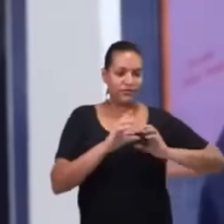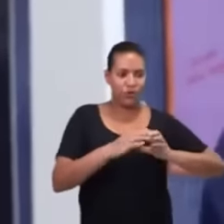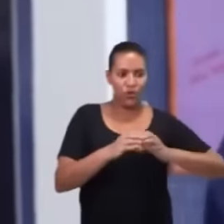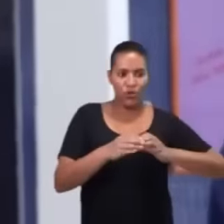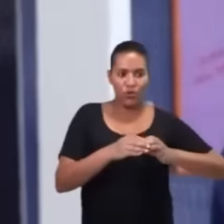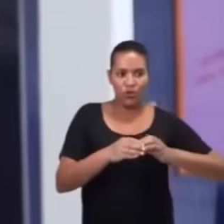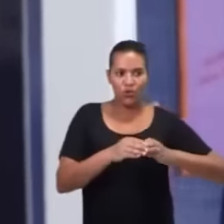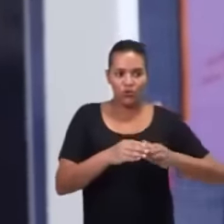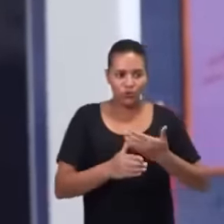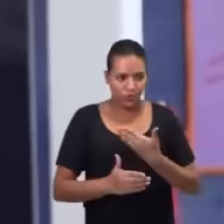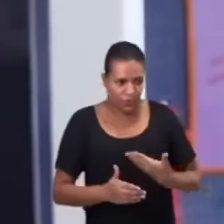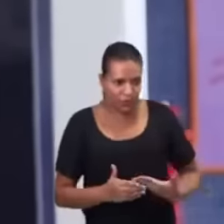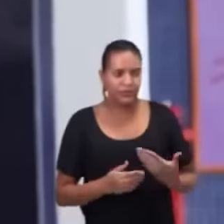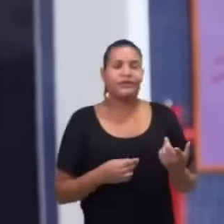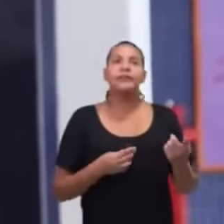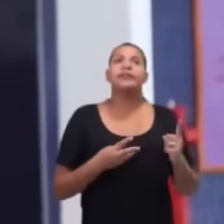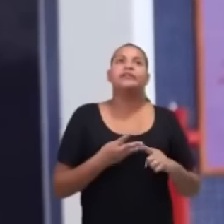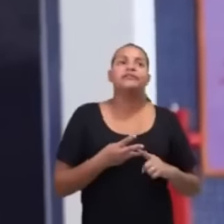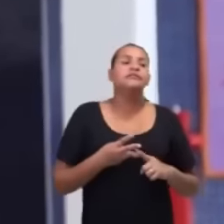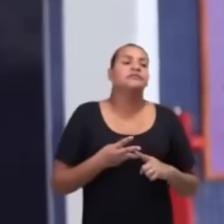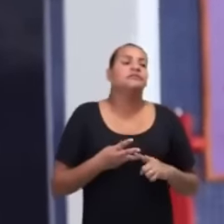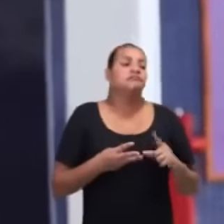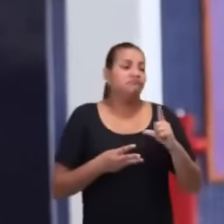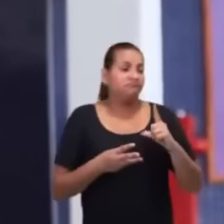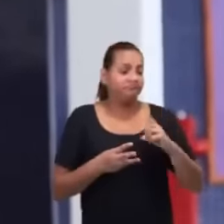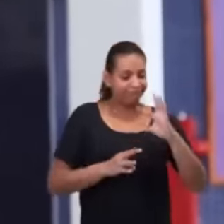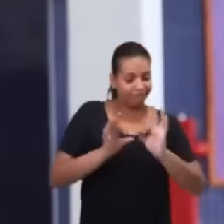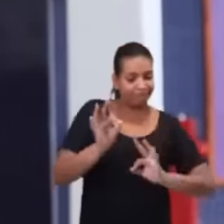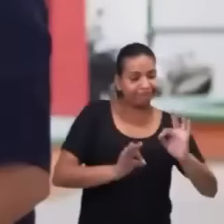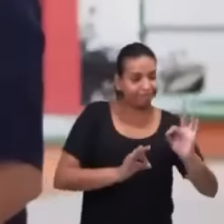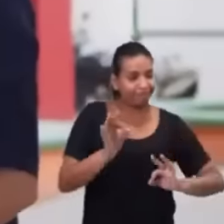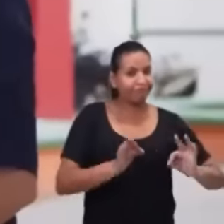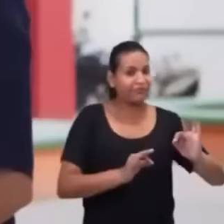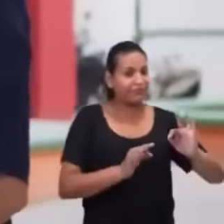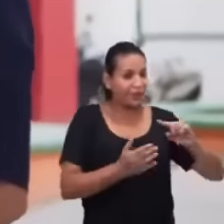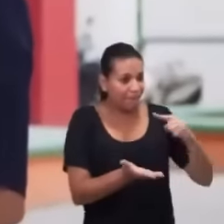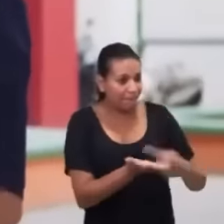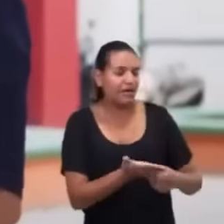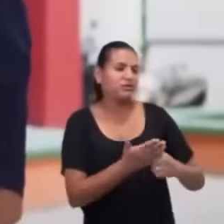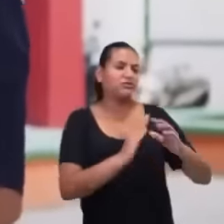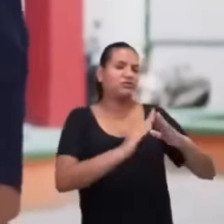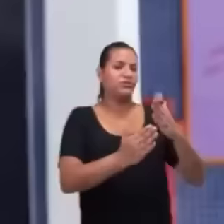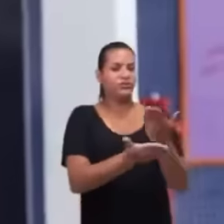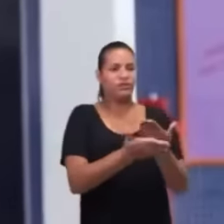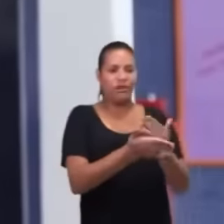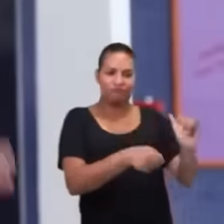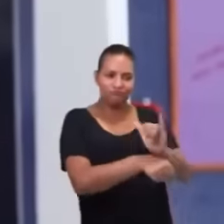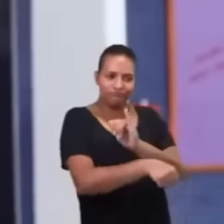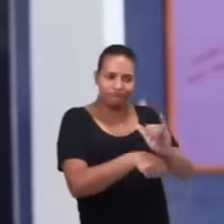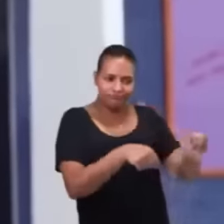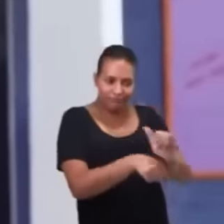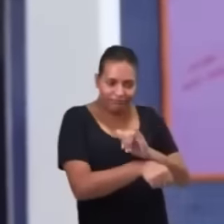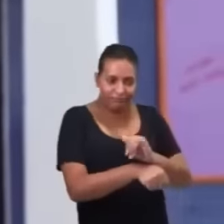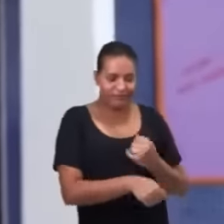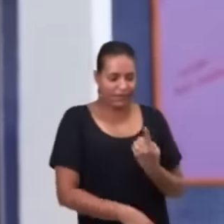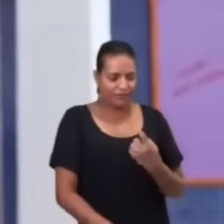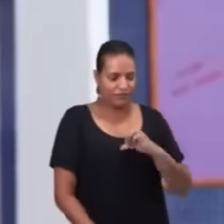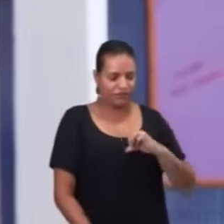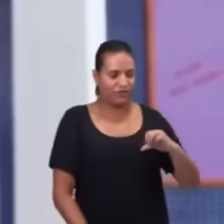concursos públicos, a reorganização do parque escolar. E Sobral teve essas decisões que foram tomadas, especialmente a partir do